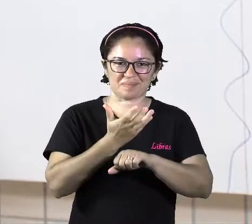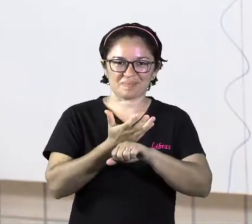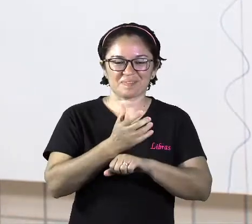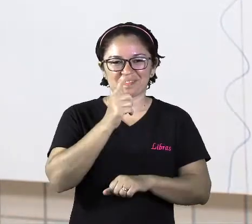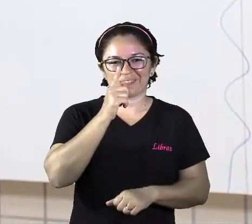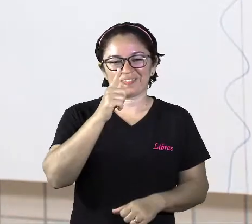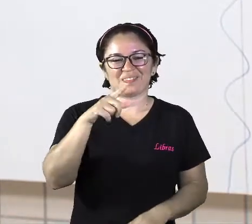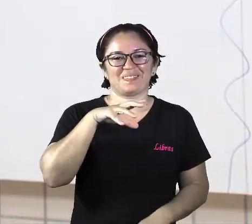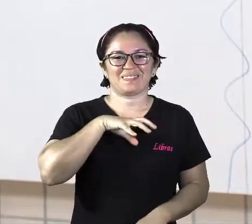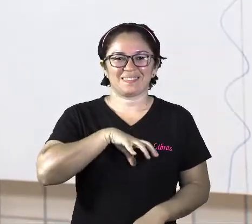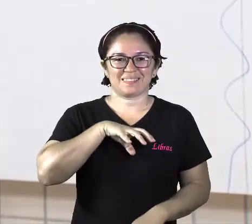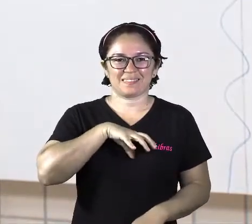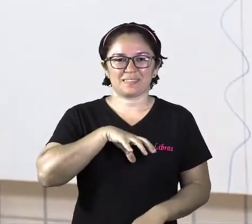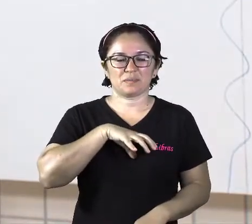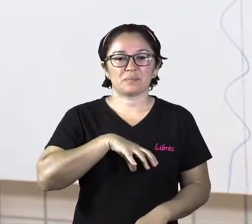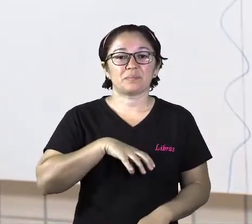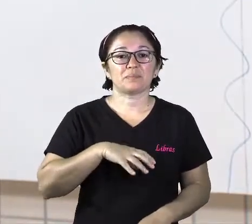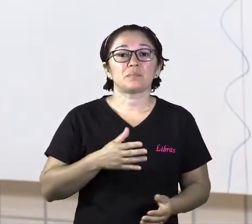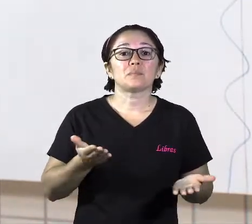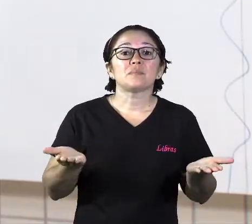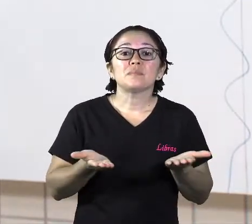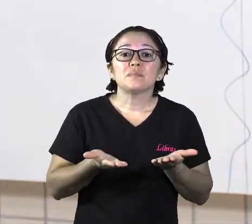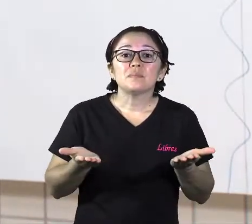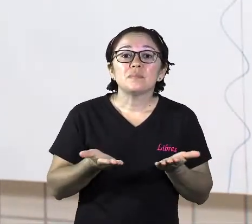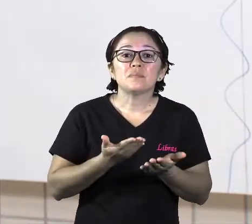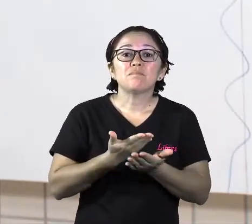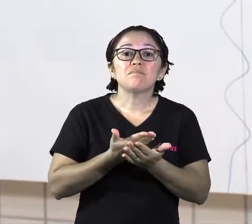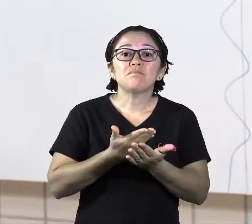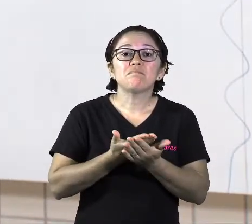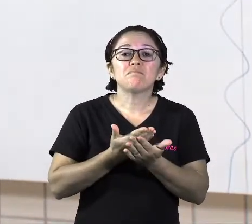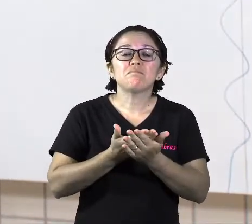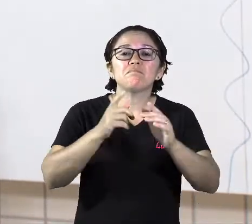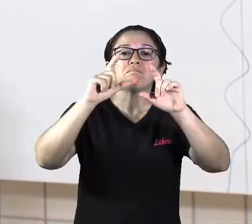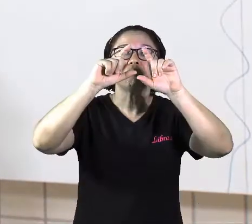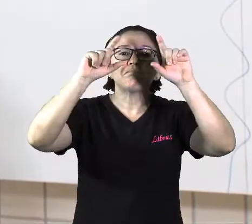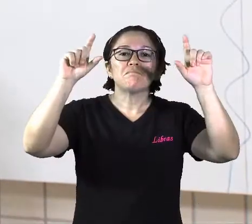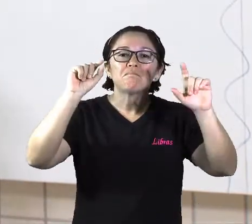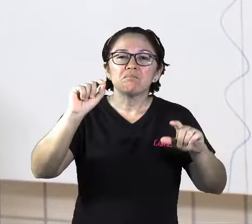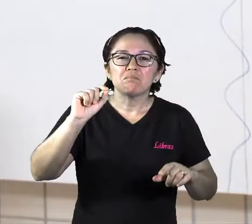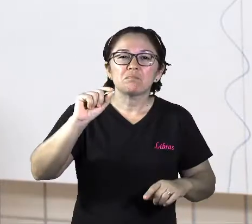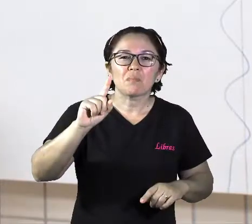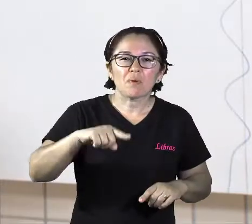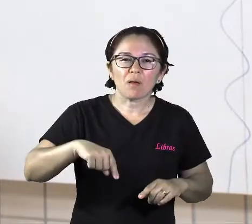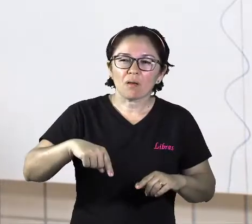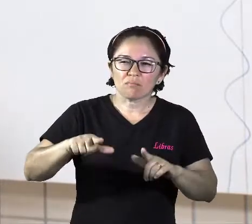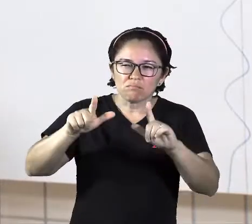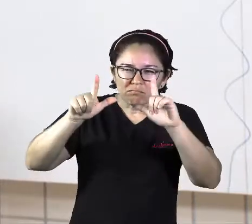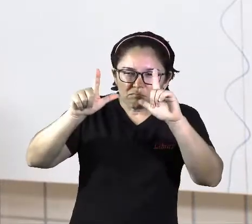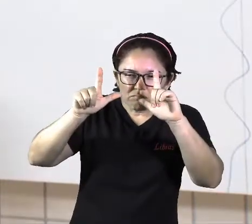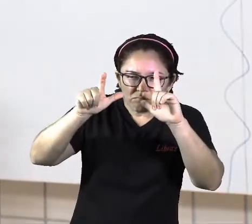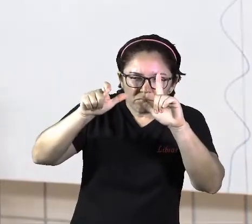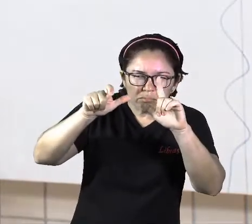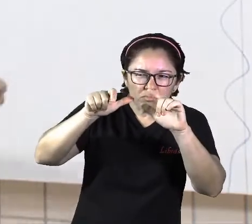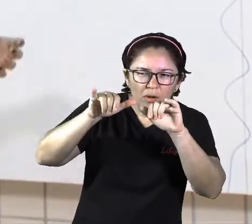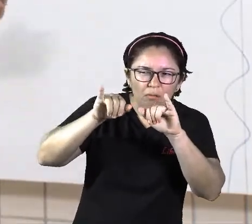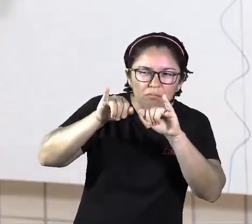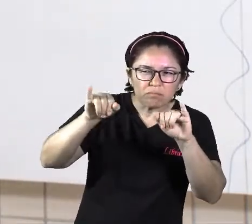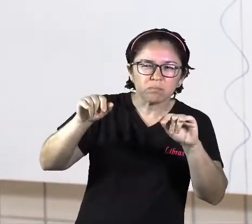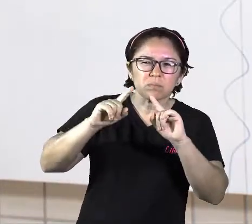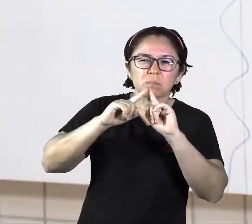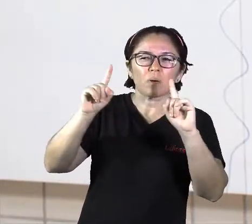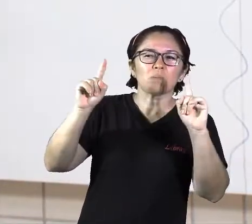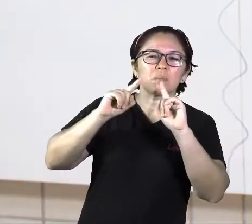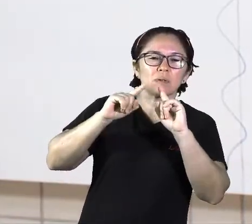portuguesa. E o que nós vamos trabalhar nessa aula de hoje? Nós vamos trabalhar fotodenúncias, verbo, modo